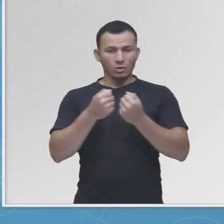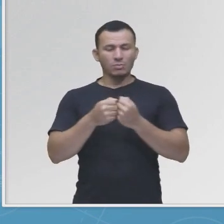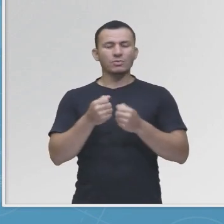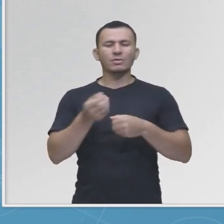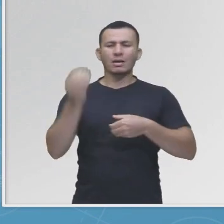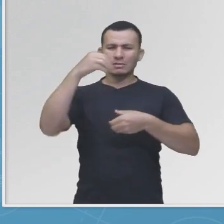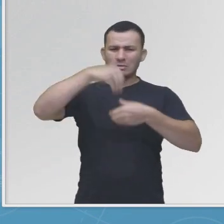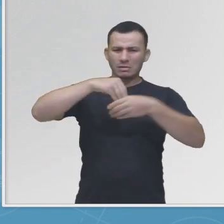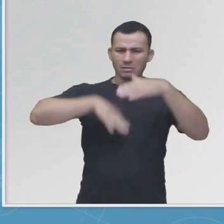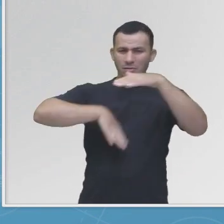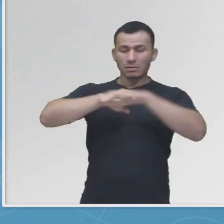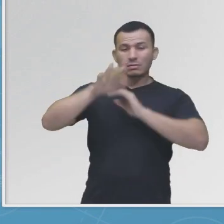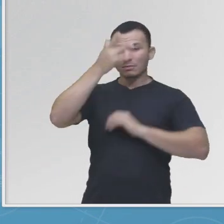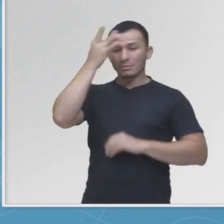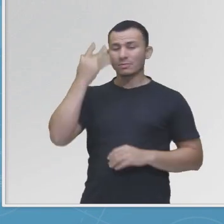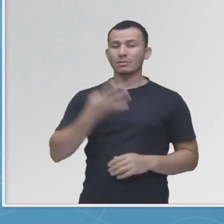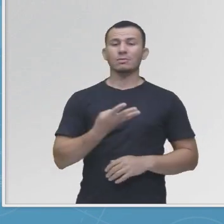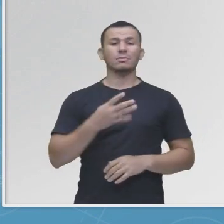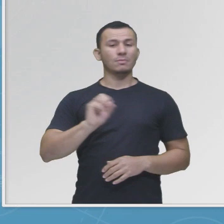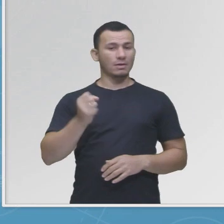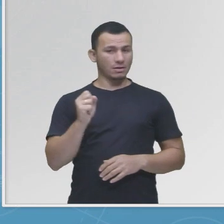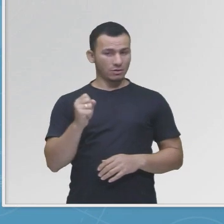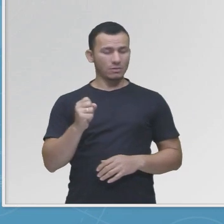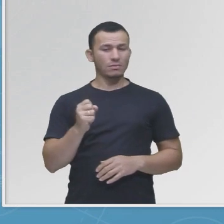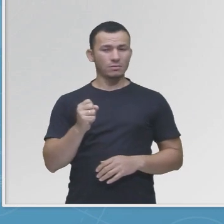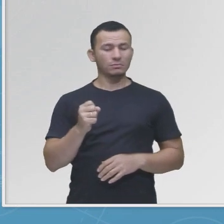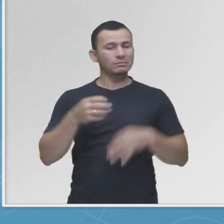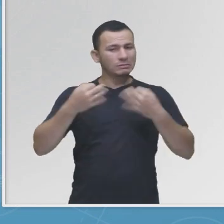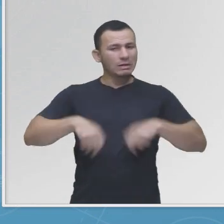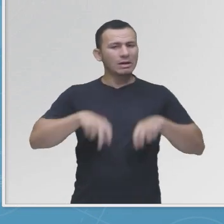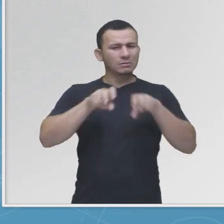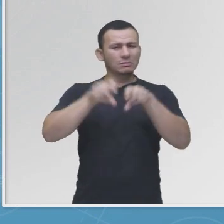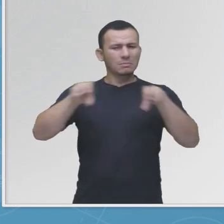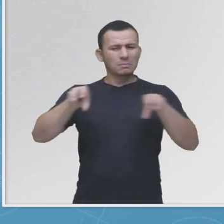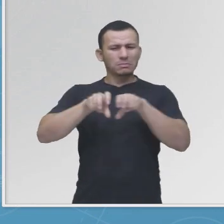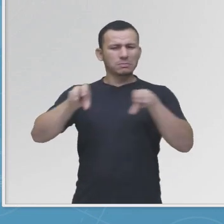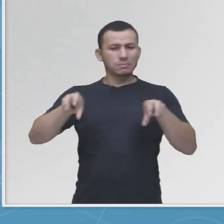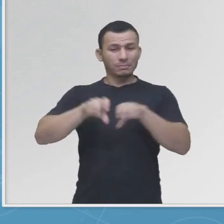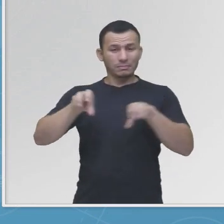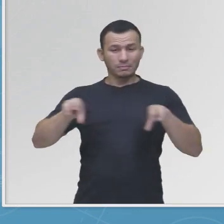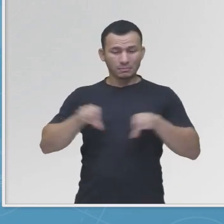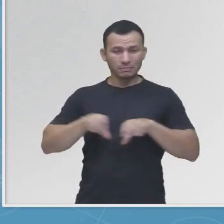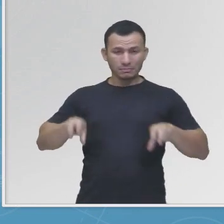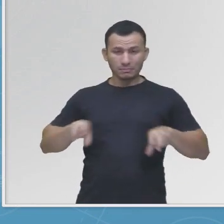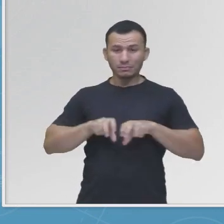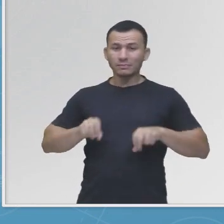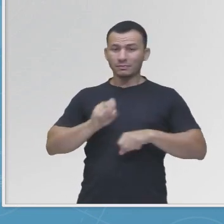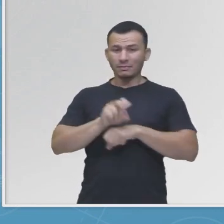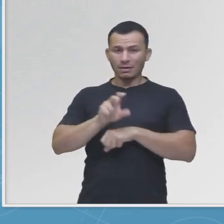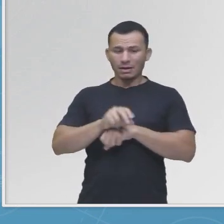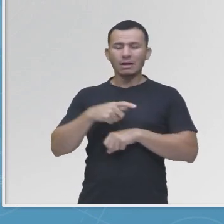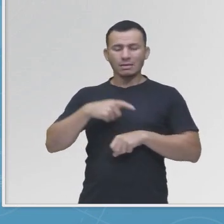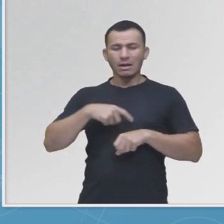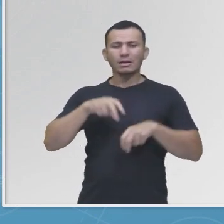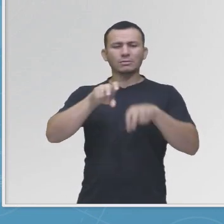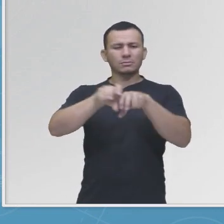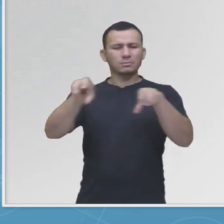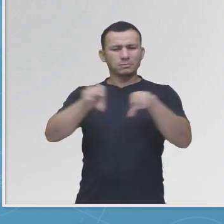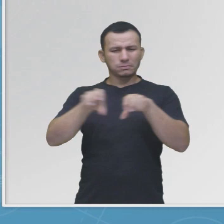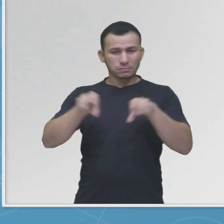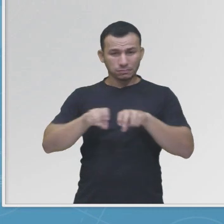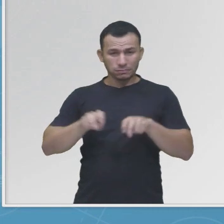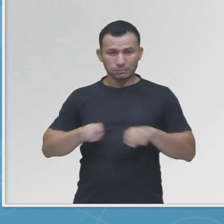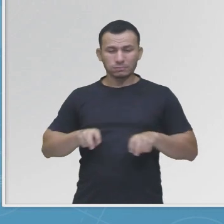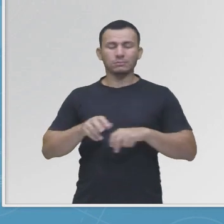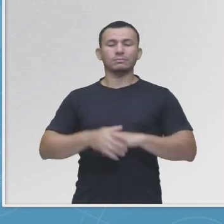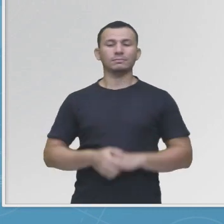transportar 48 passageiros, ou seja, ele possui 48 vagas, né,